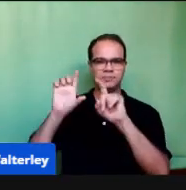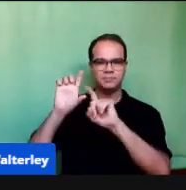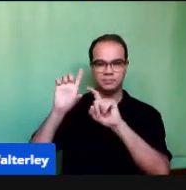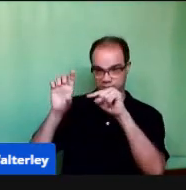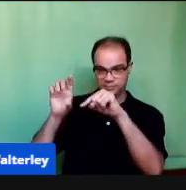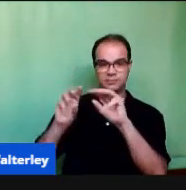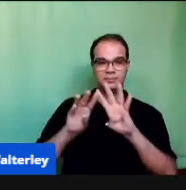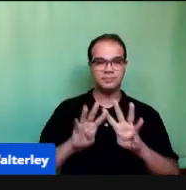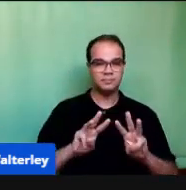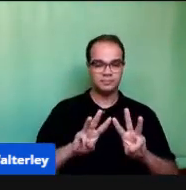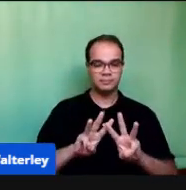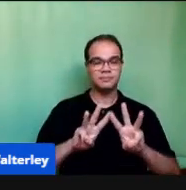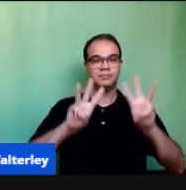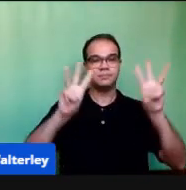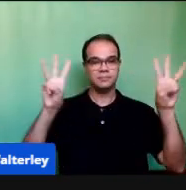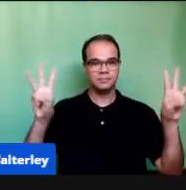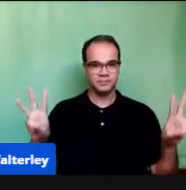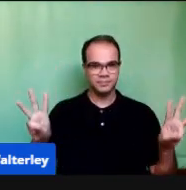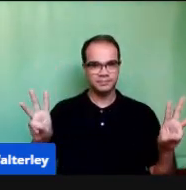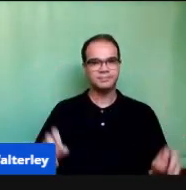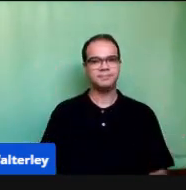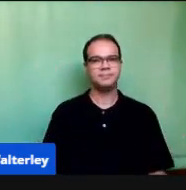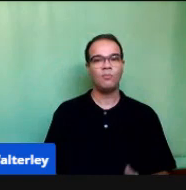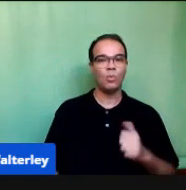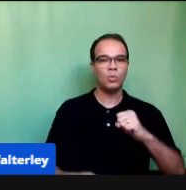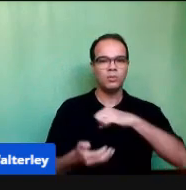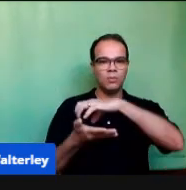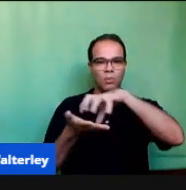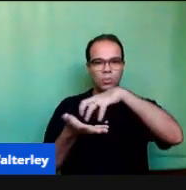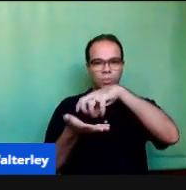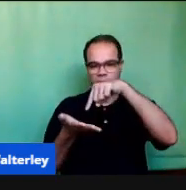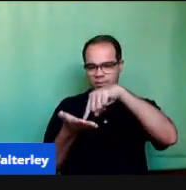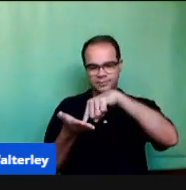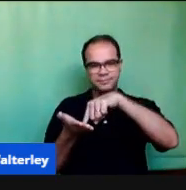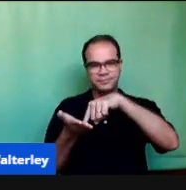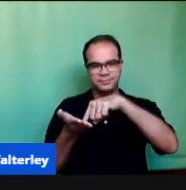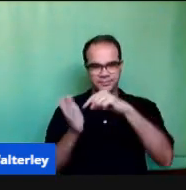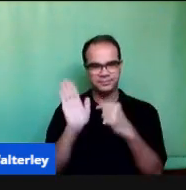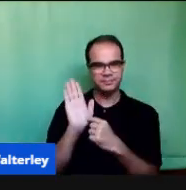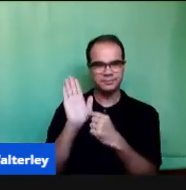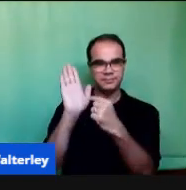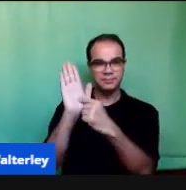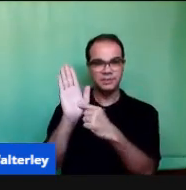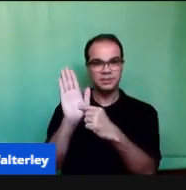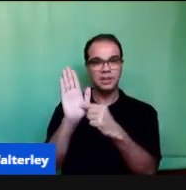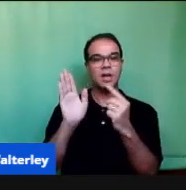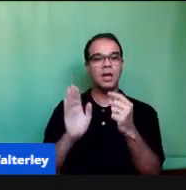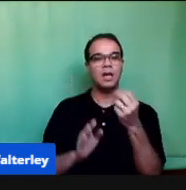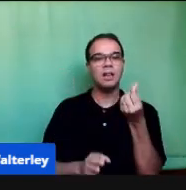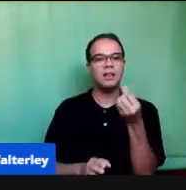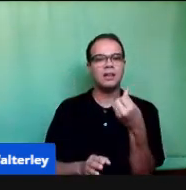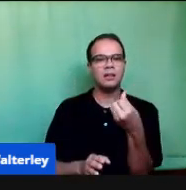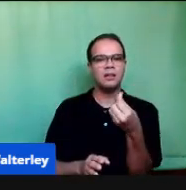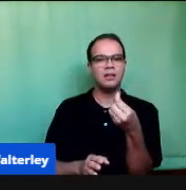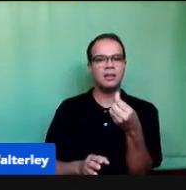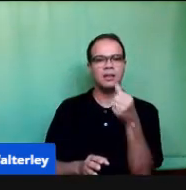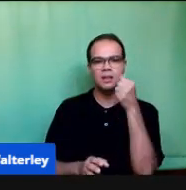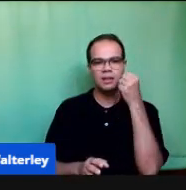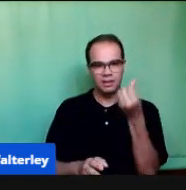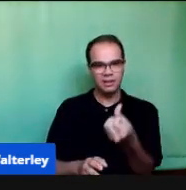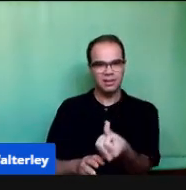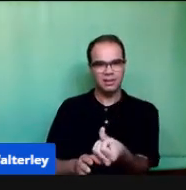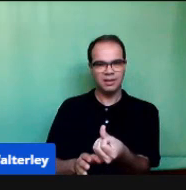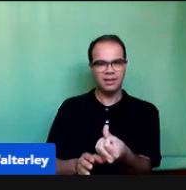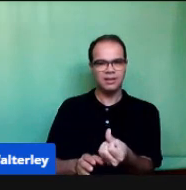de 3 cartilhas que nós lançamos, destacar sobre elas. Essa é a cartilha de mulheres lésbicas e bissexuais, que